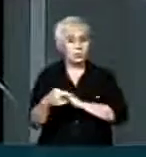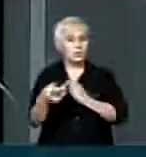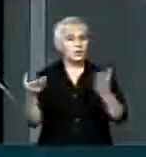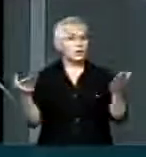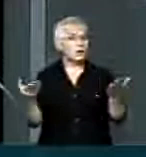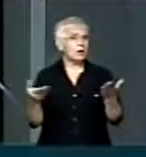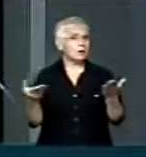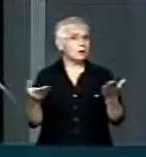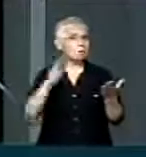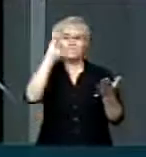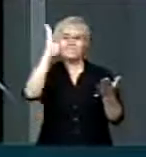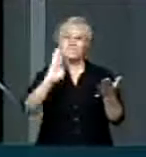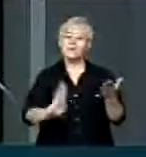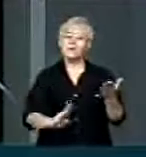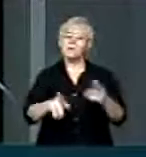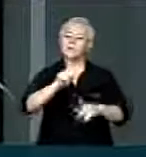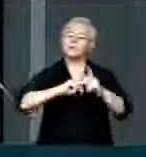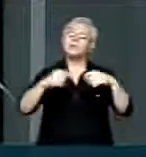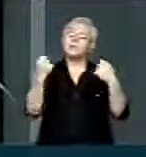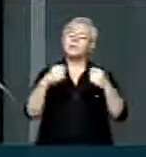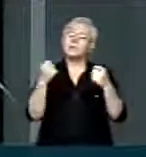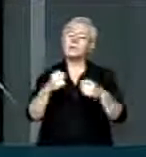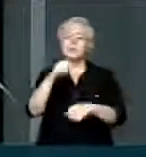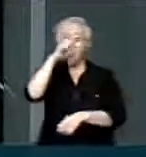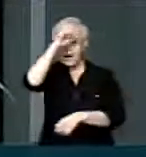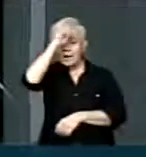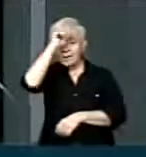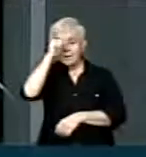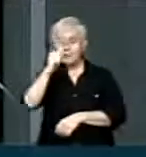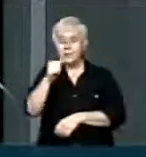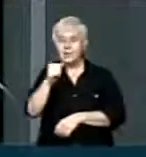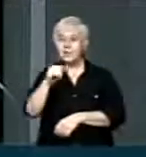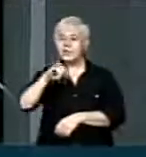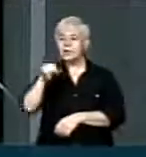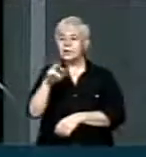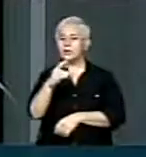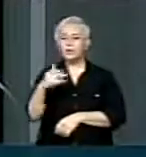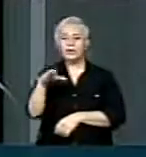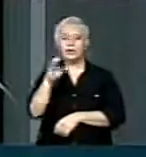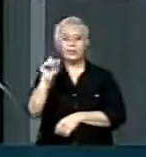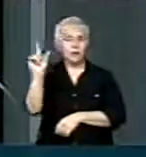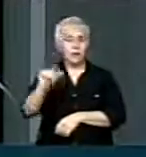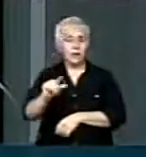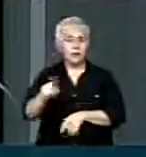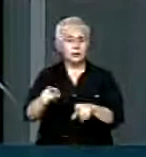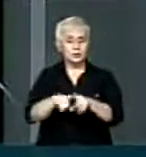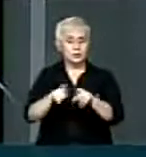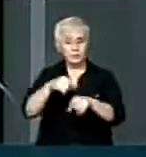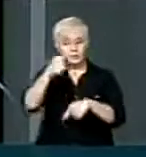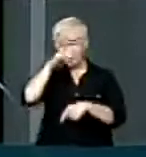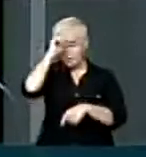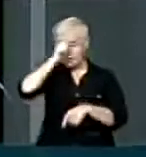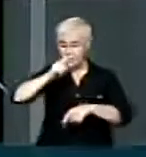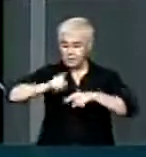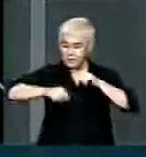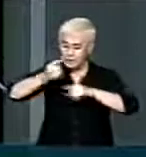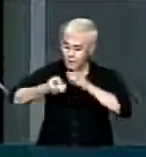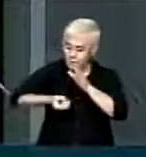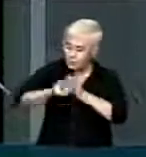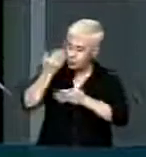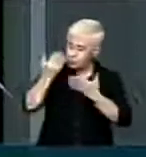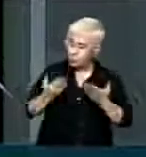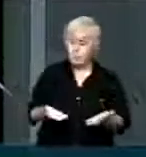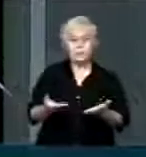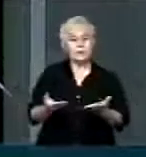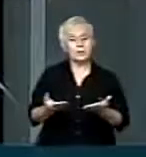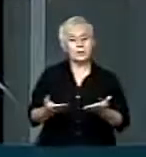agora o brasileiro tem que aprender a conviver com juros baixos e realmente produzir. Eu poderia falar sobre a